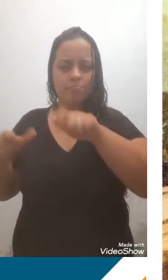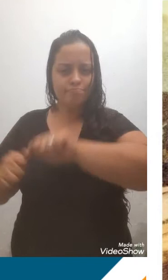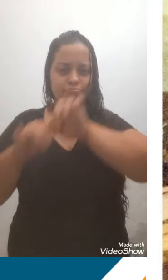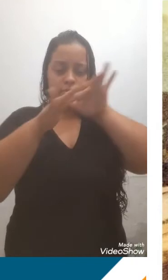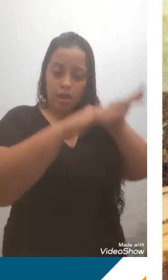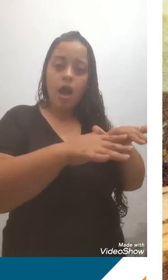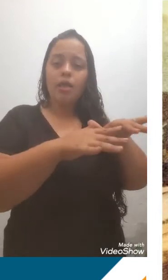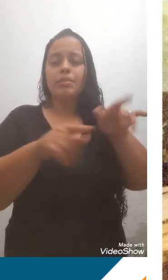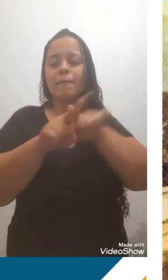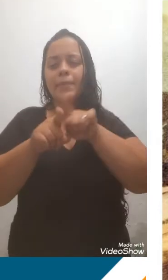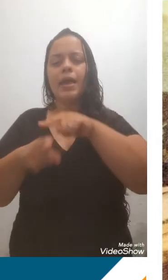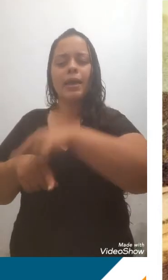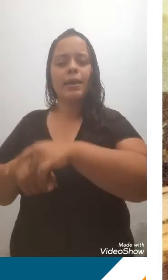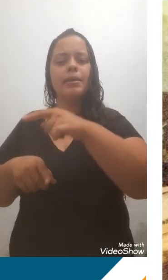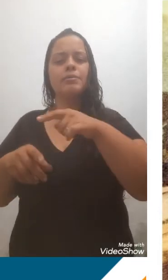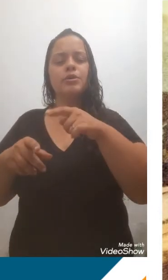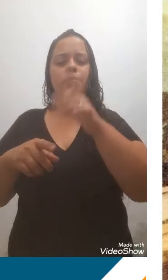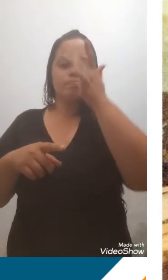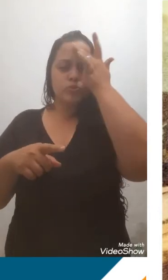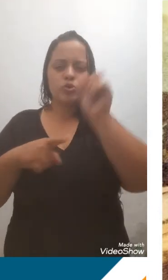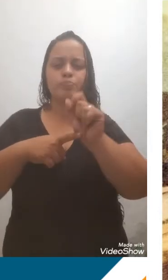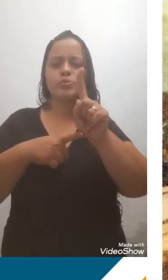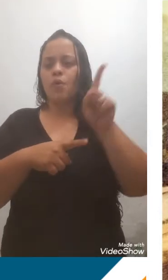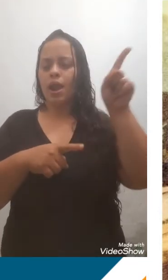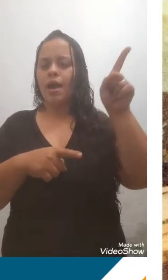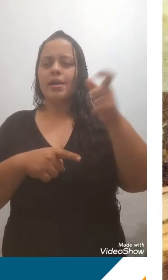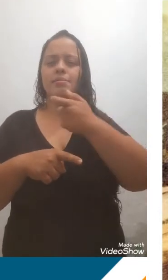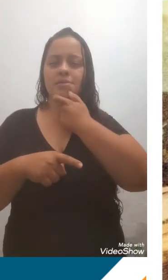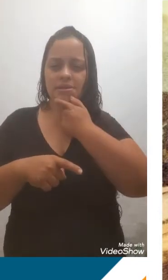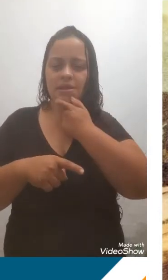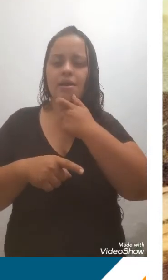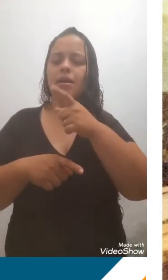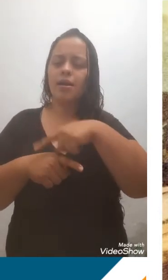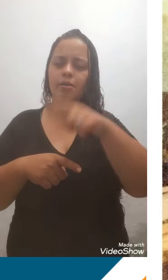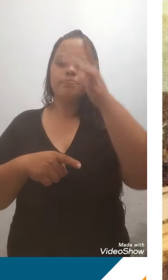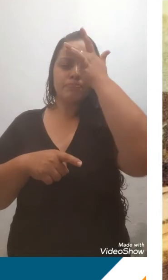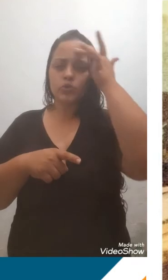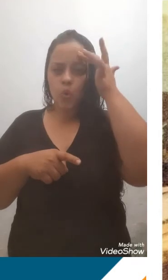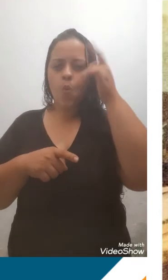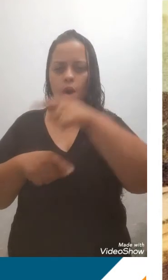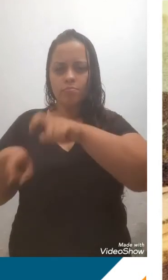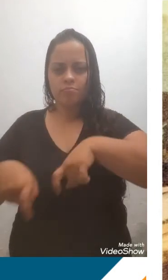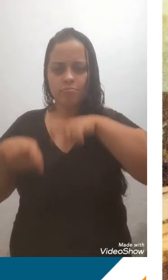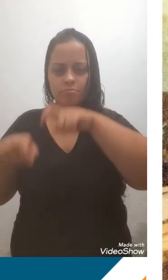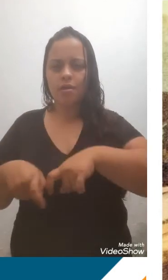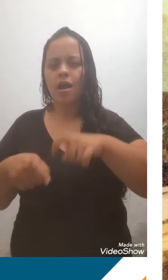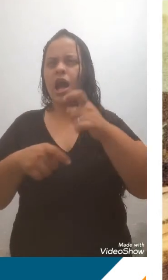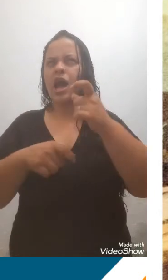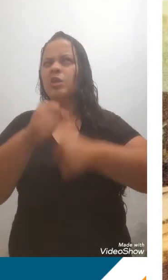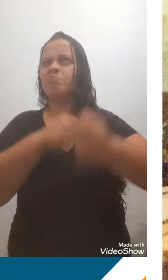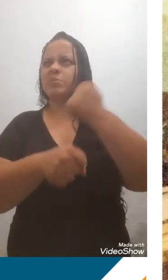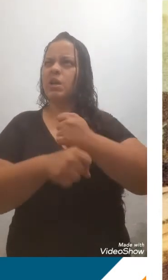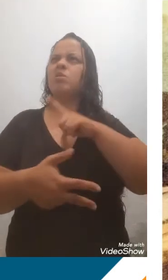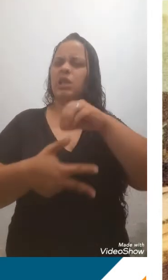inclusive essa questão de expulsão das terras comunais na Inglaterra, dos camponeses das terras comunais, foi uma questão do ano